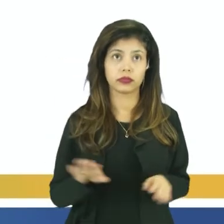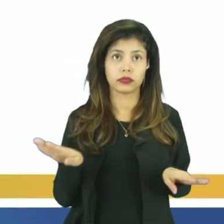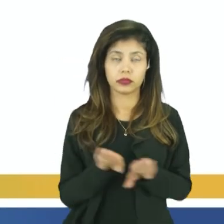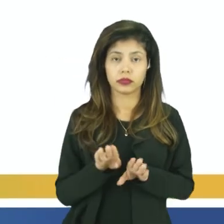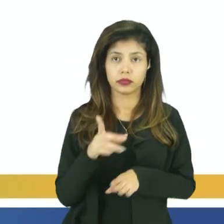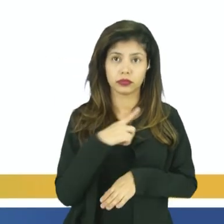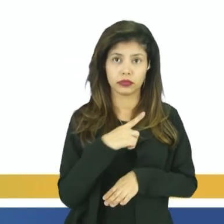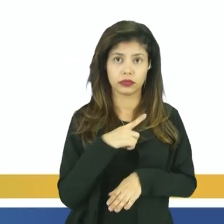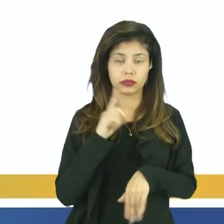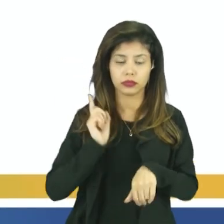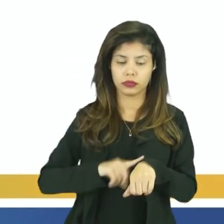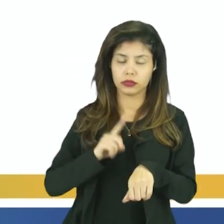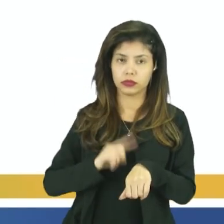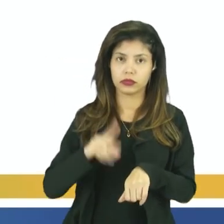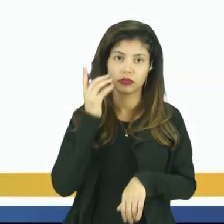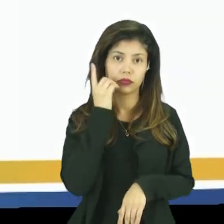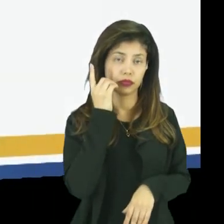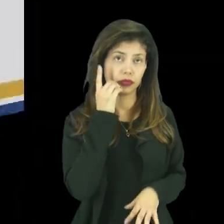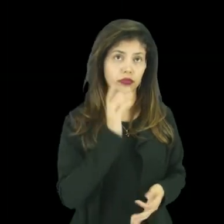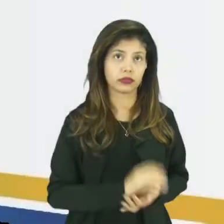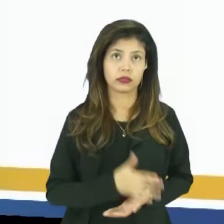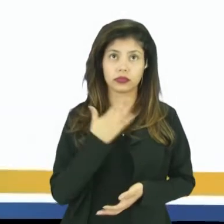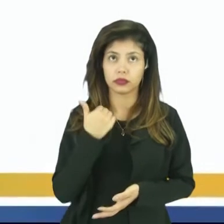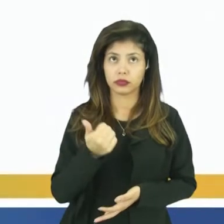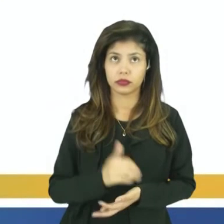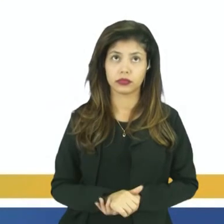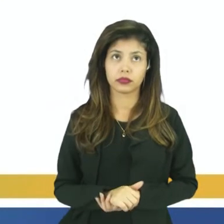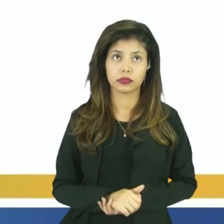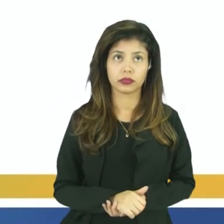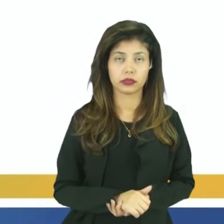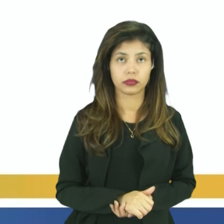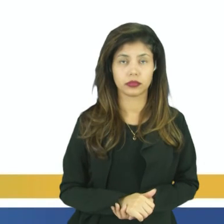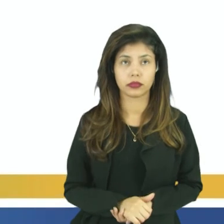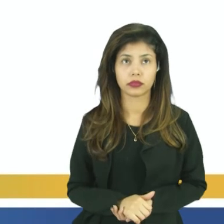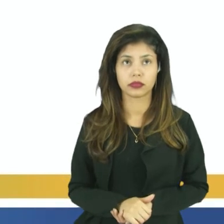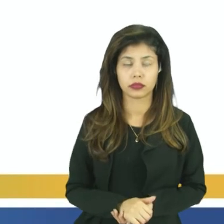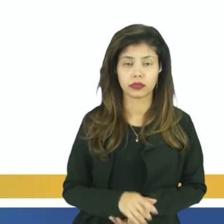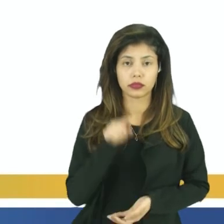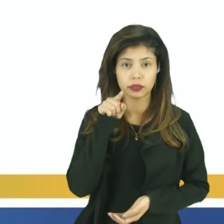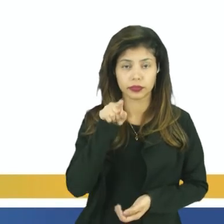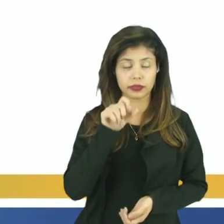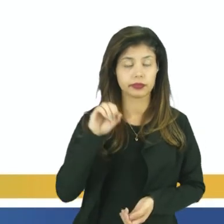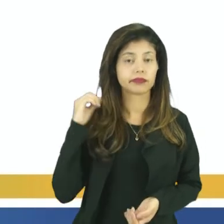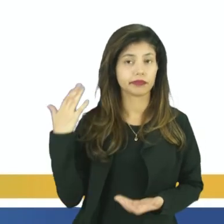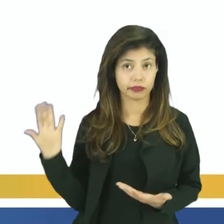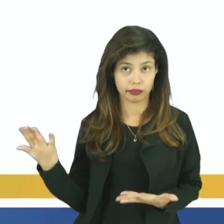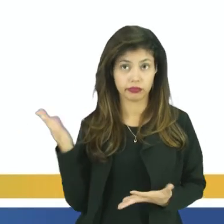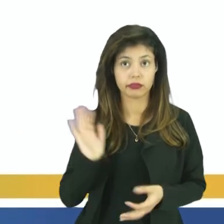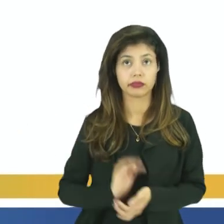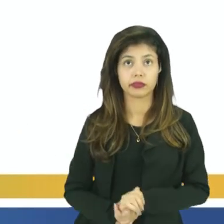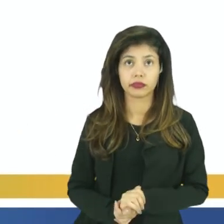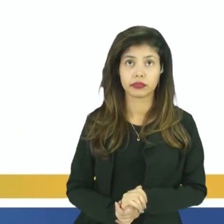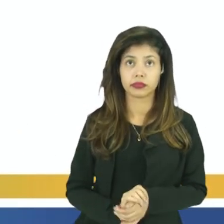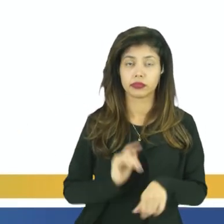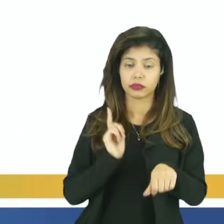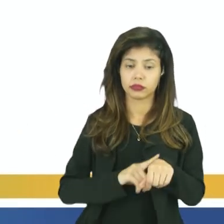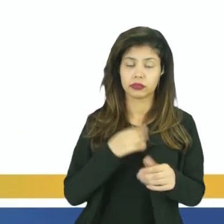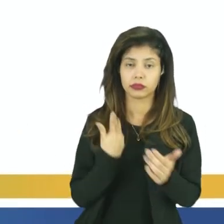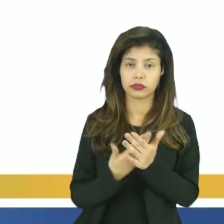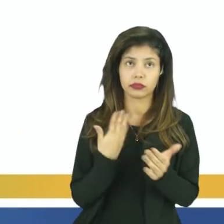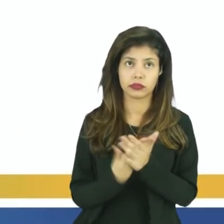tem horas, dias. Tudo bem? Então, nesse caso, o tempo de estudo nesse